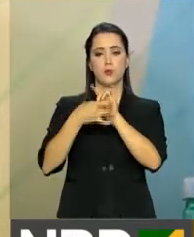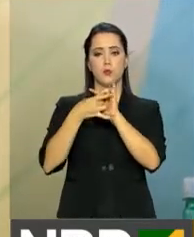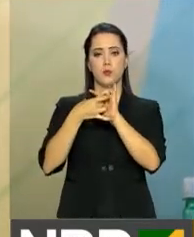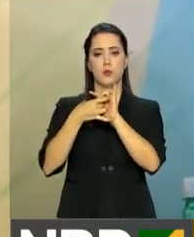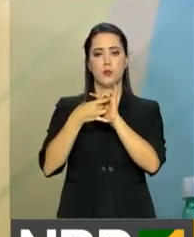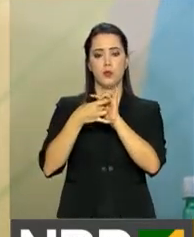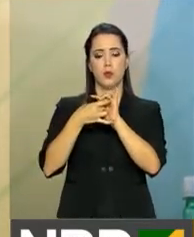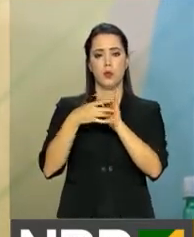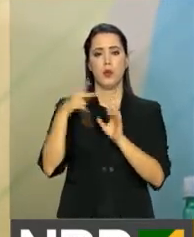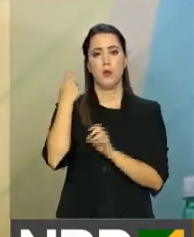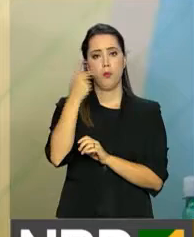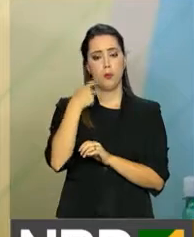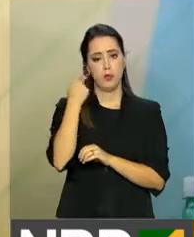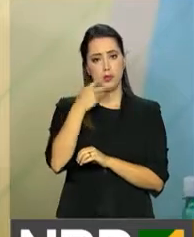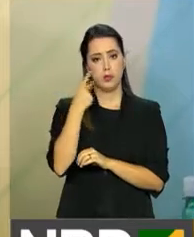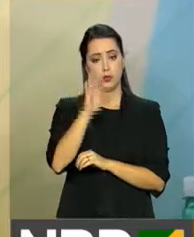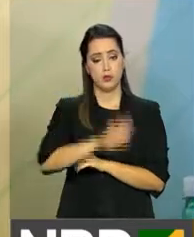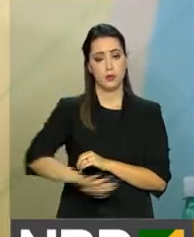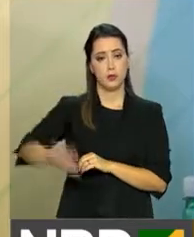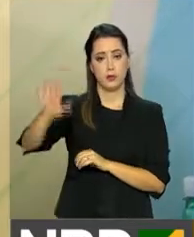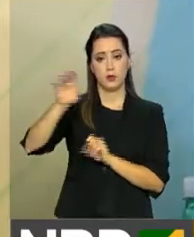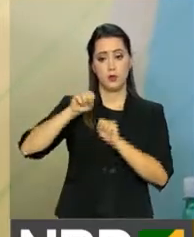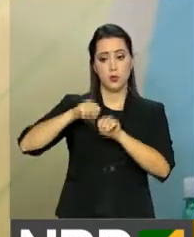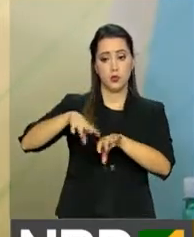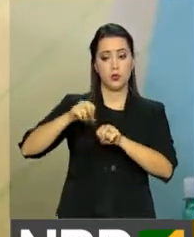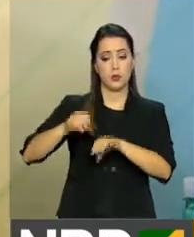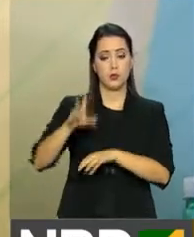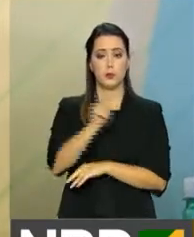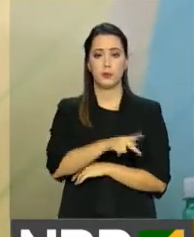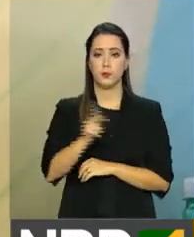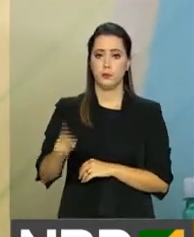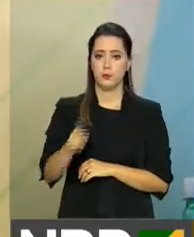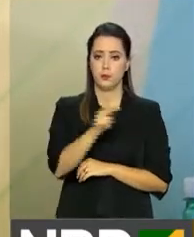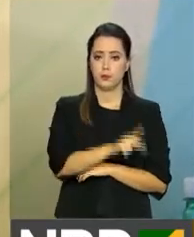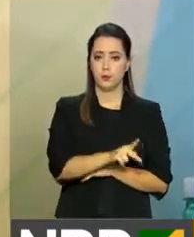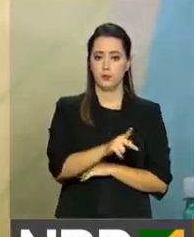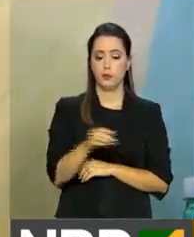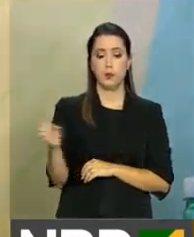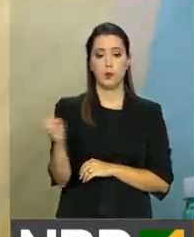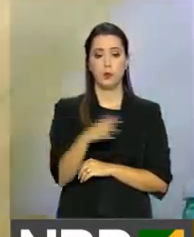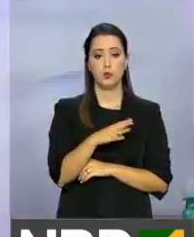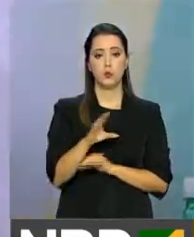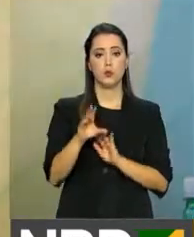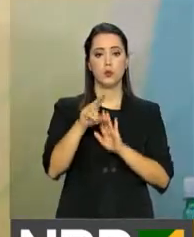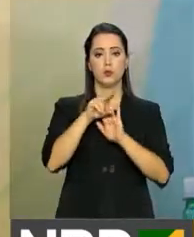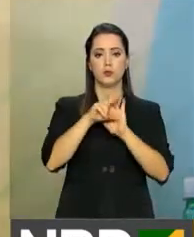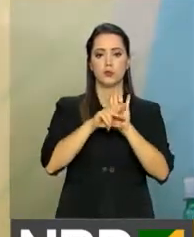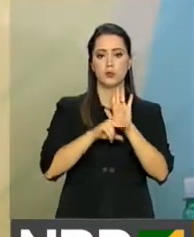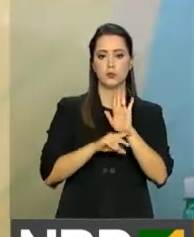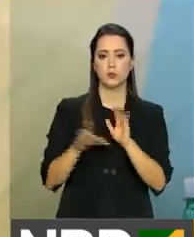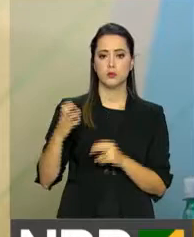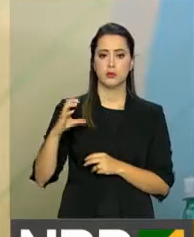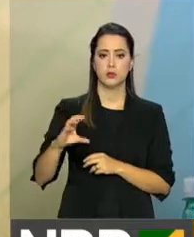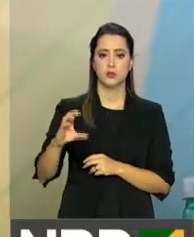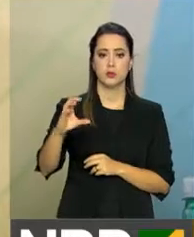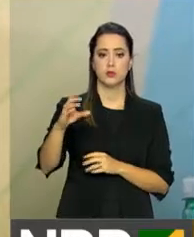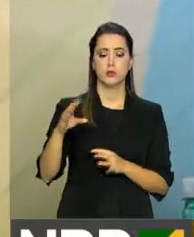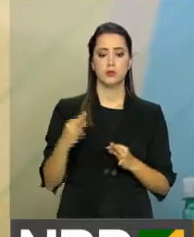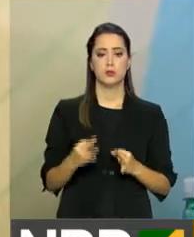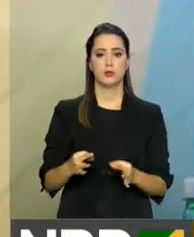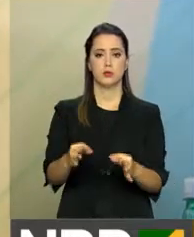de formação de professores o novo código e ciência tecnologia e inovação